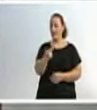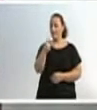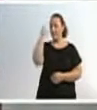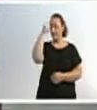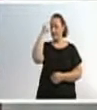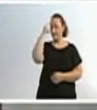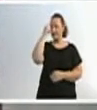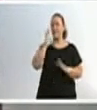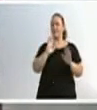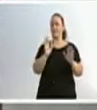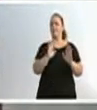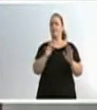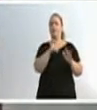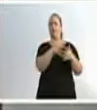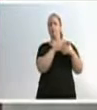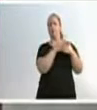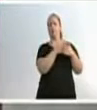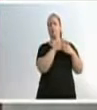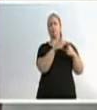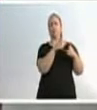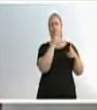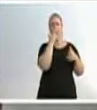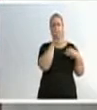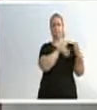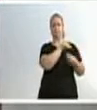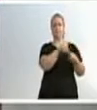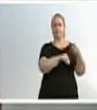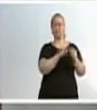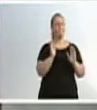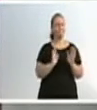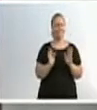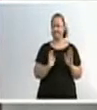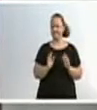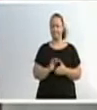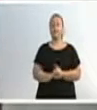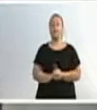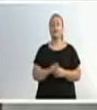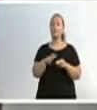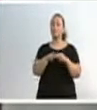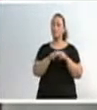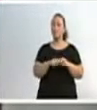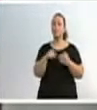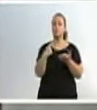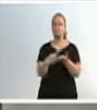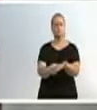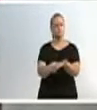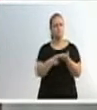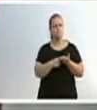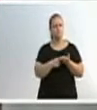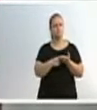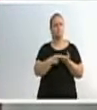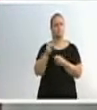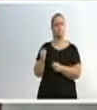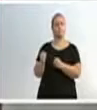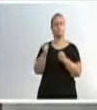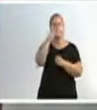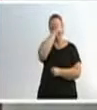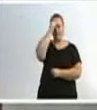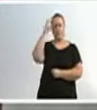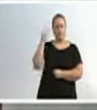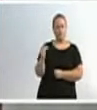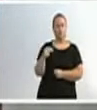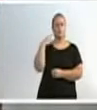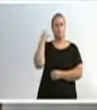não pelas questões que são deturpadas. E, para encerrar e finalizar, eu quero justamente convocar aqui, né, o Poder Executivo para a gente fazer uma